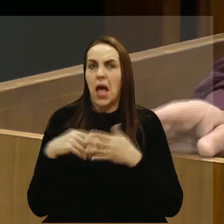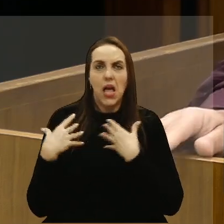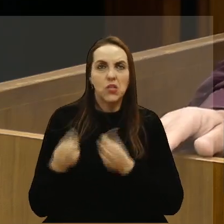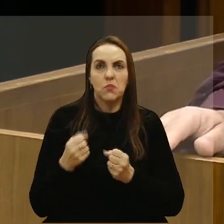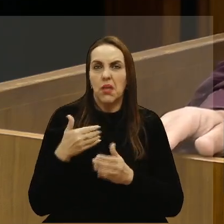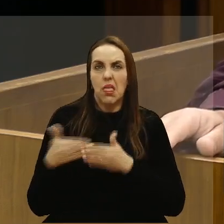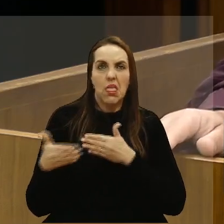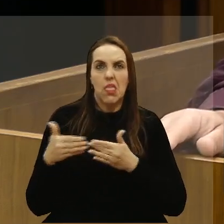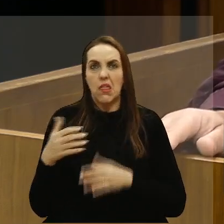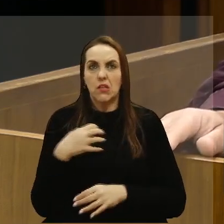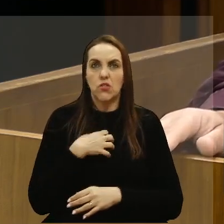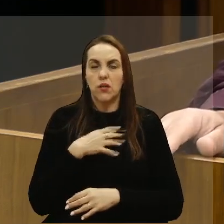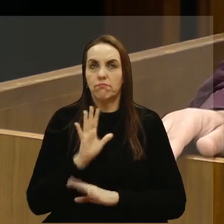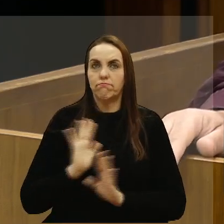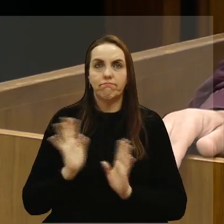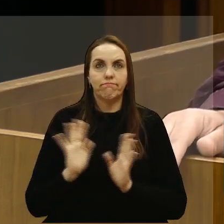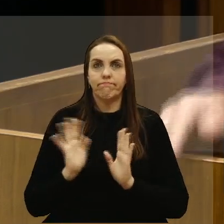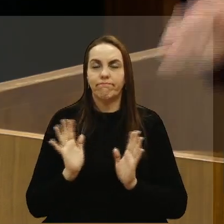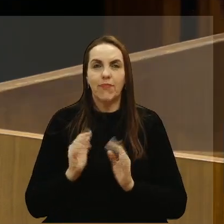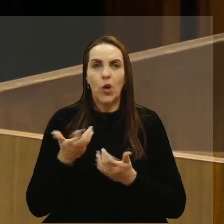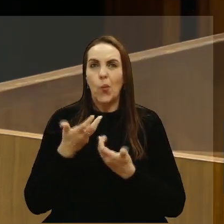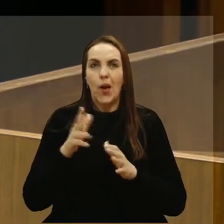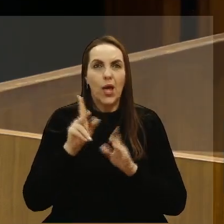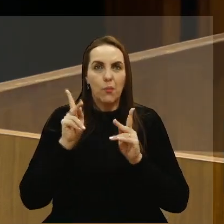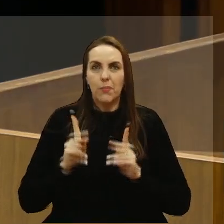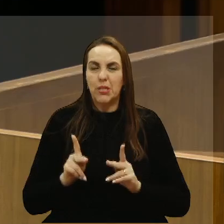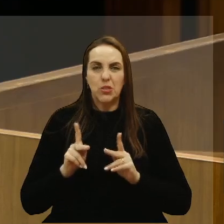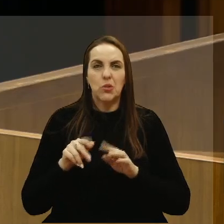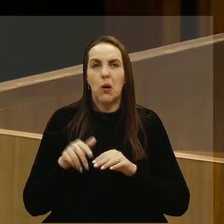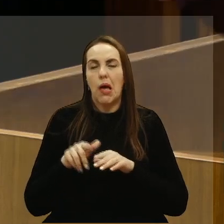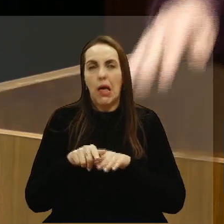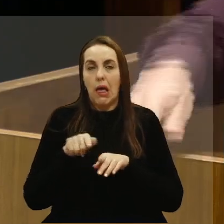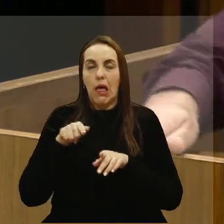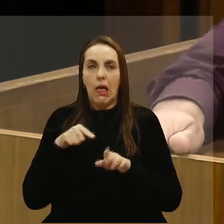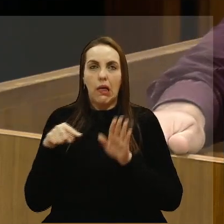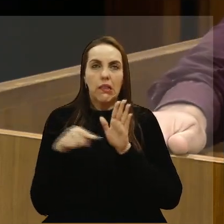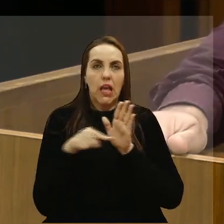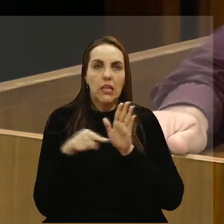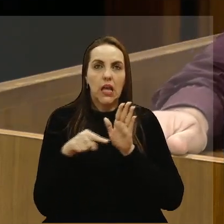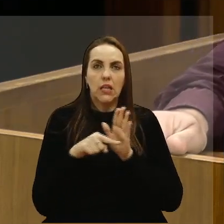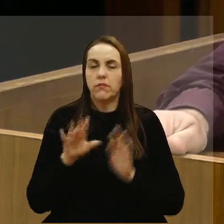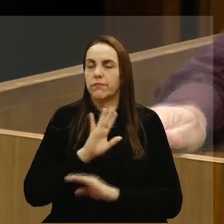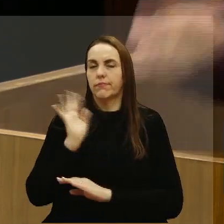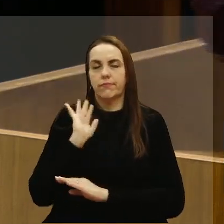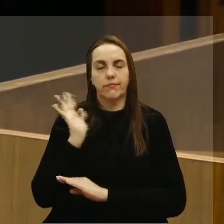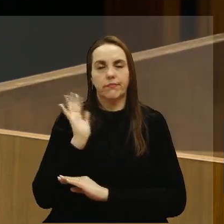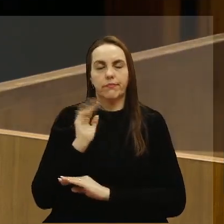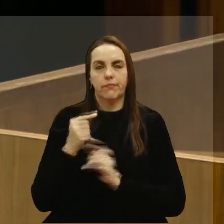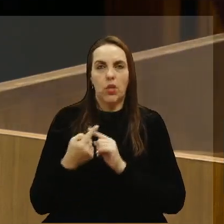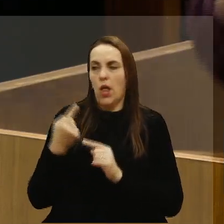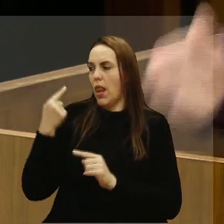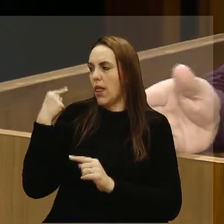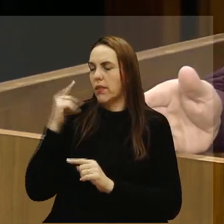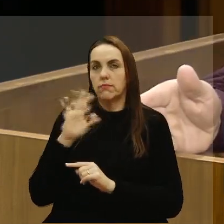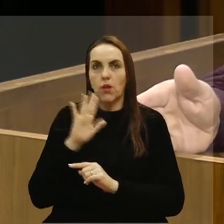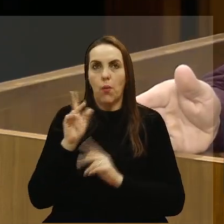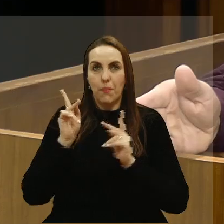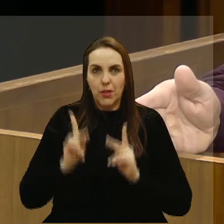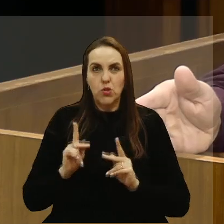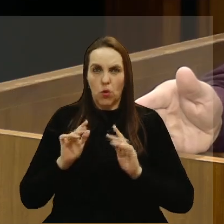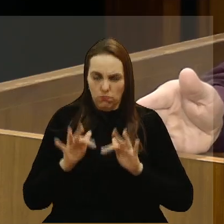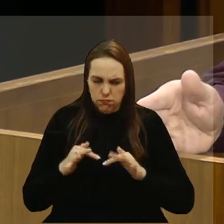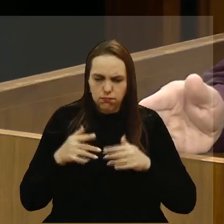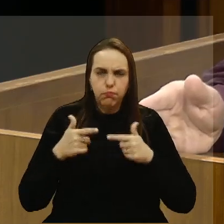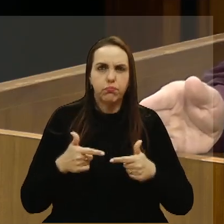Eu não gosto de gente que fica puxando para trás. Eu gosto de gente que olha para frente. Não fica olhando para o retrovisor e fica reclamando. Eu olho para frente e encontro